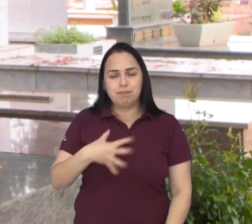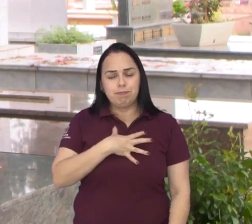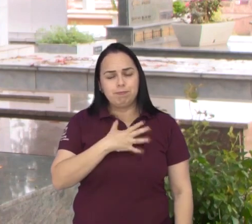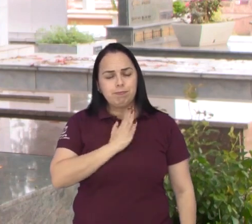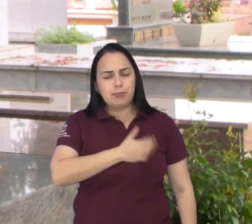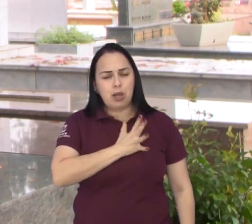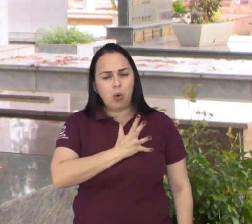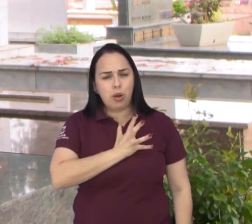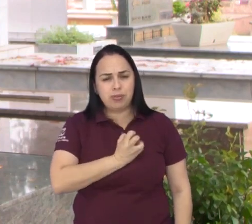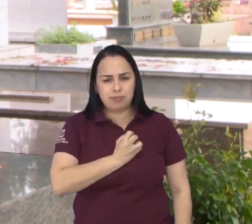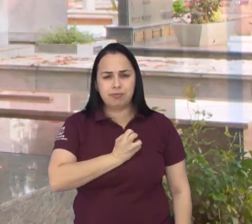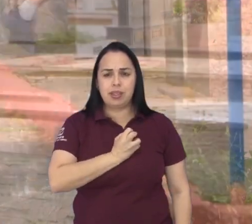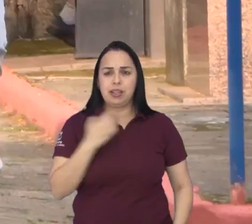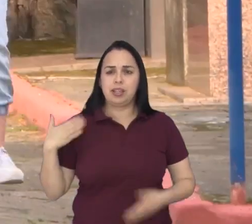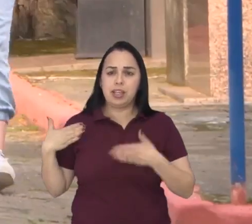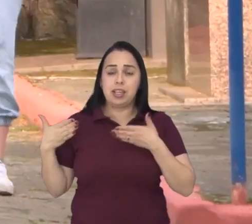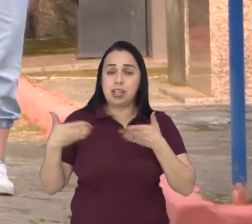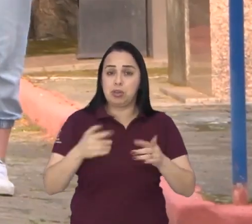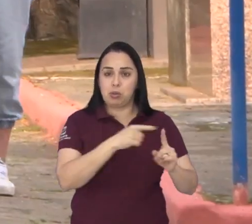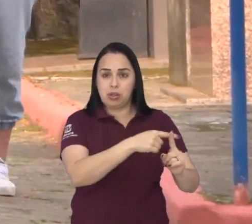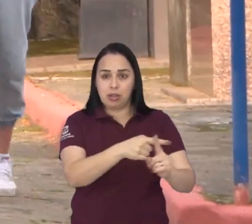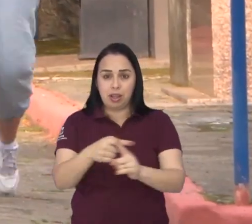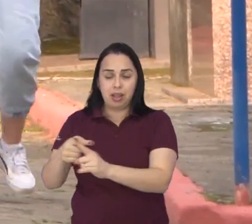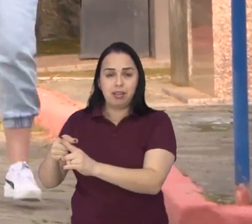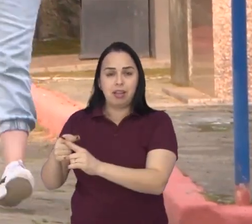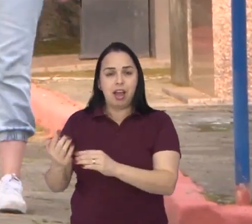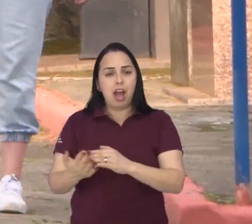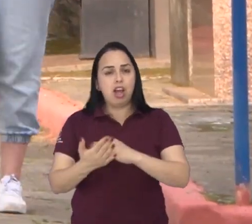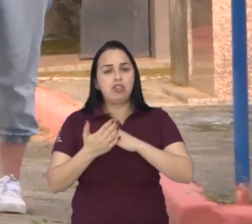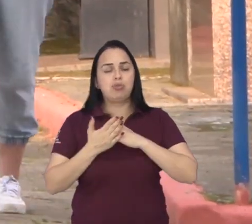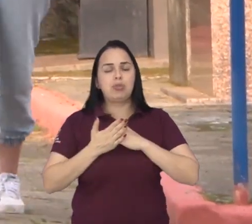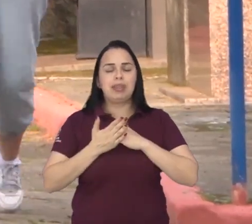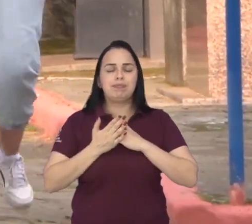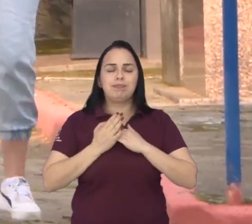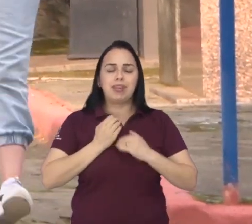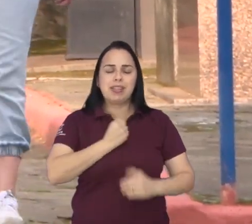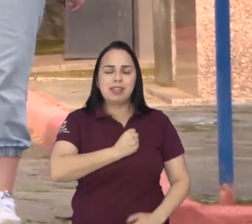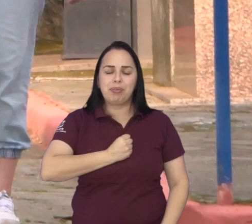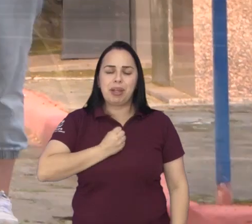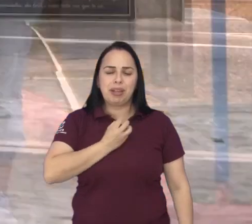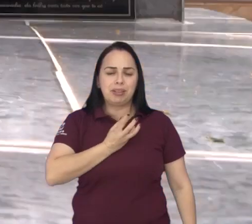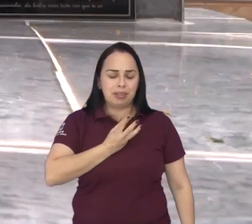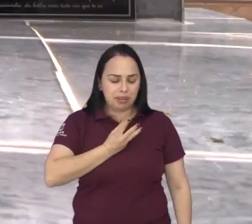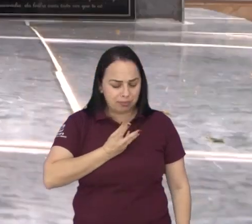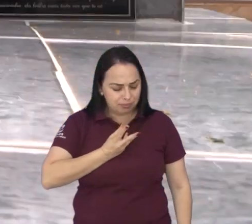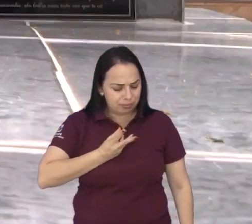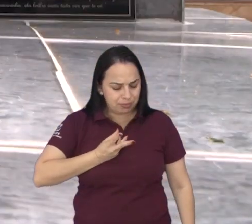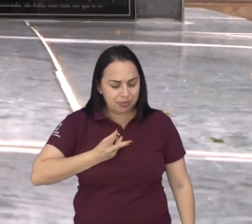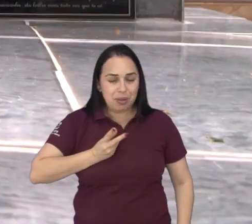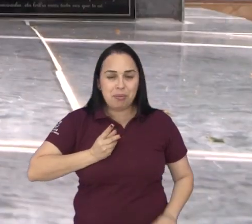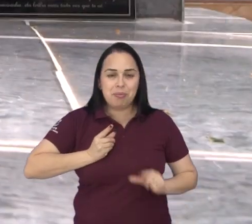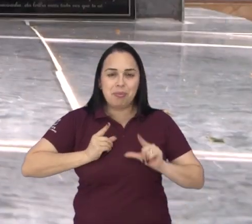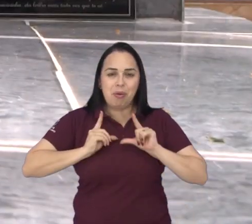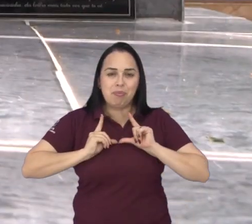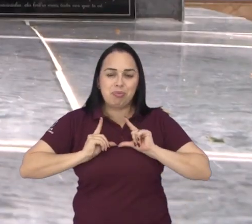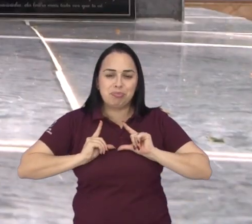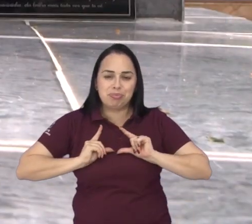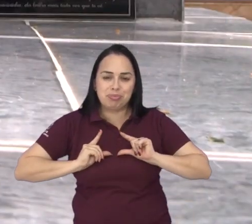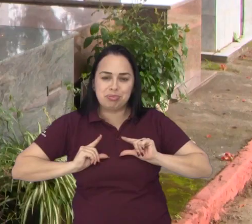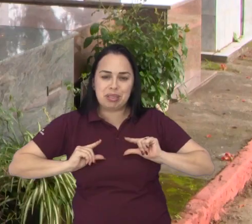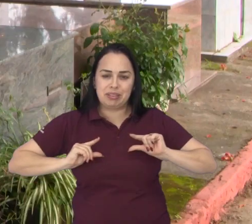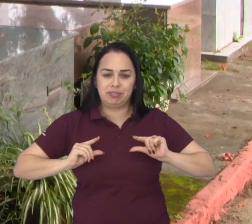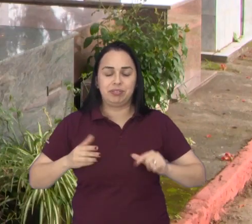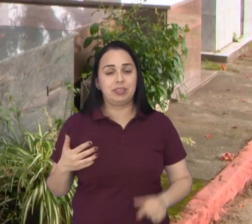Silvana fica apertado. Ir ao cemitério ajuda a confortar a saudade que nunca vai deixar de